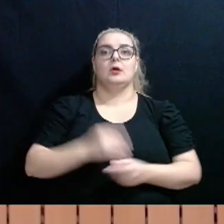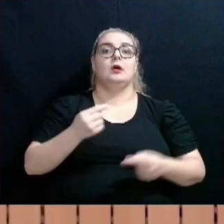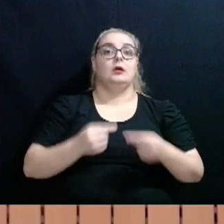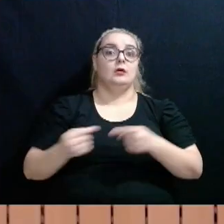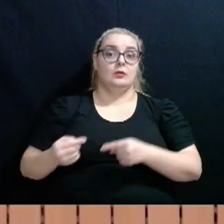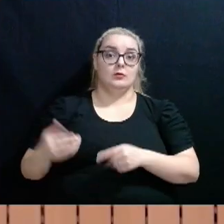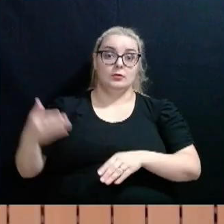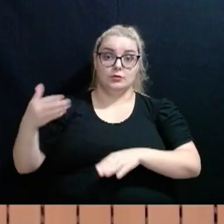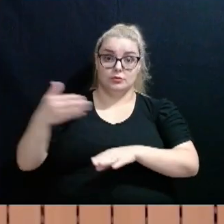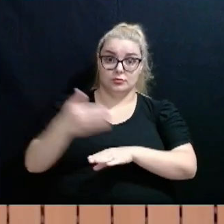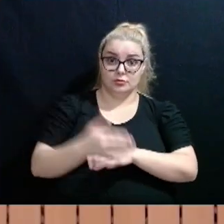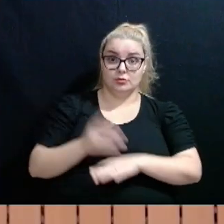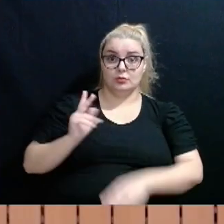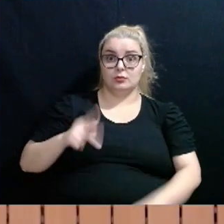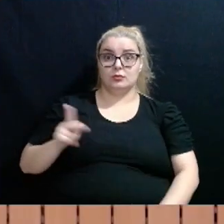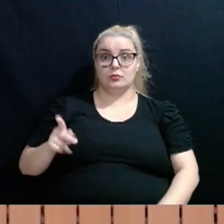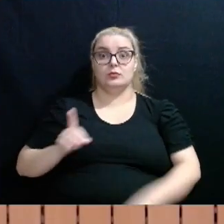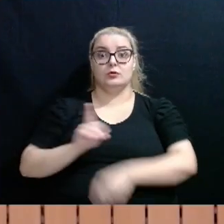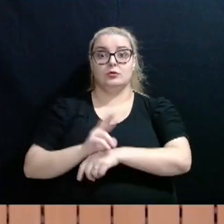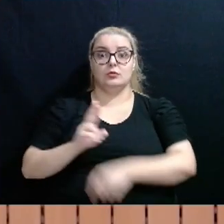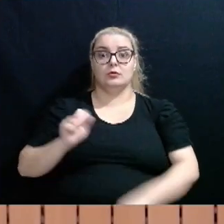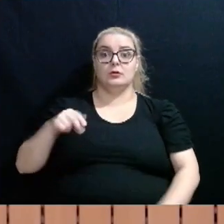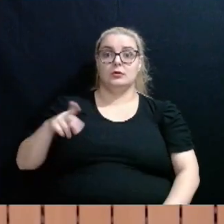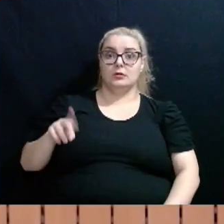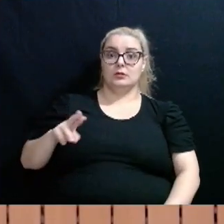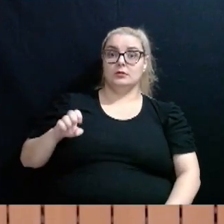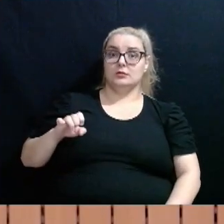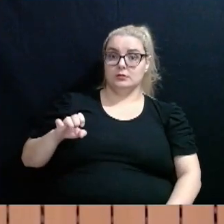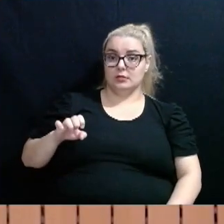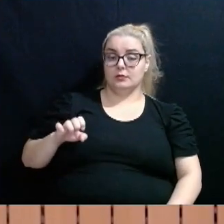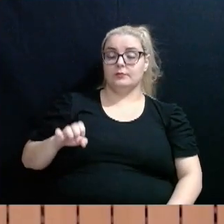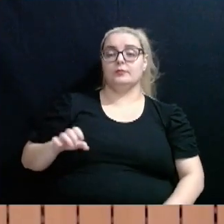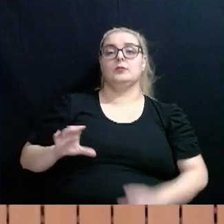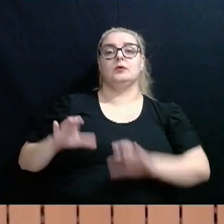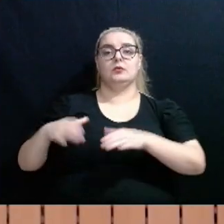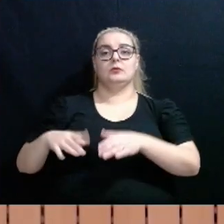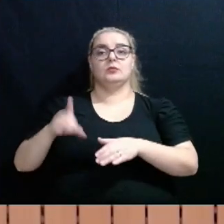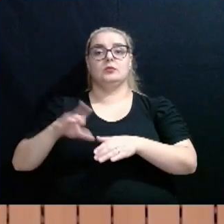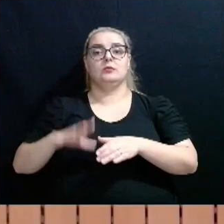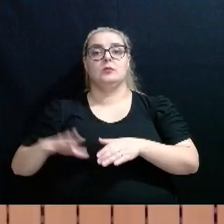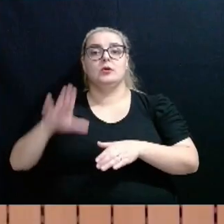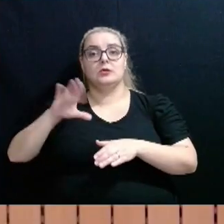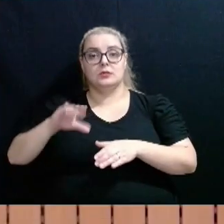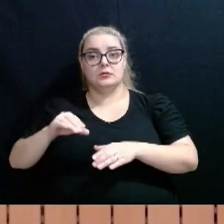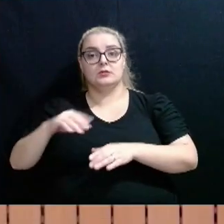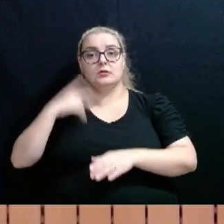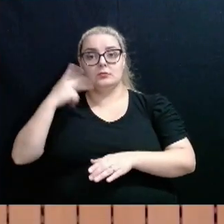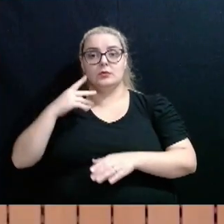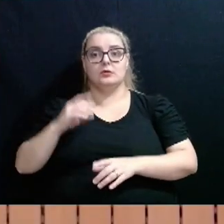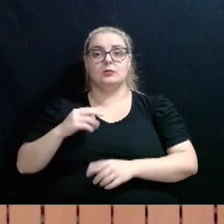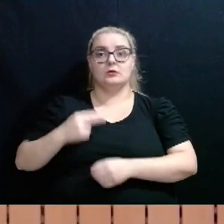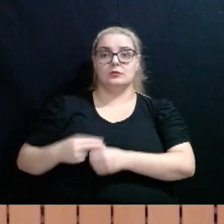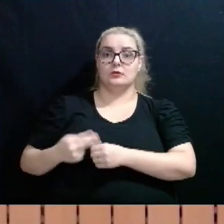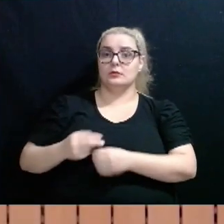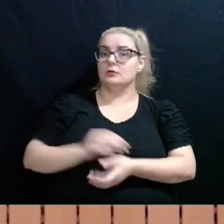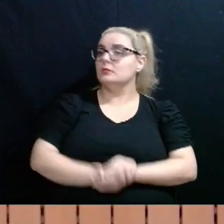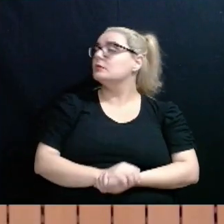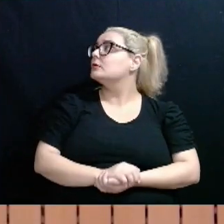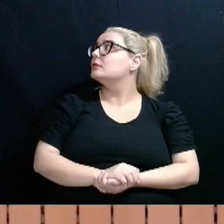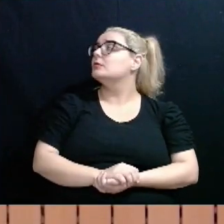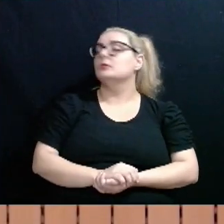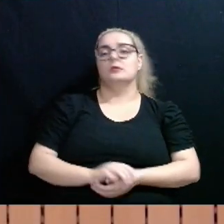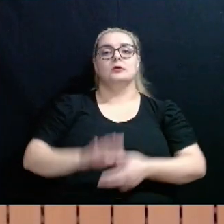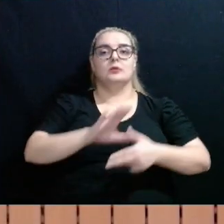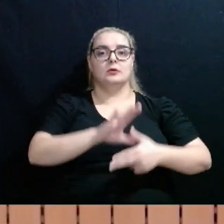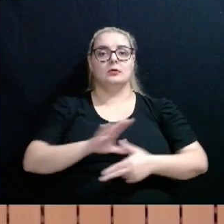do professor doutor André Caizeu, do Departamento de Ciência Política da Unicamp. O lugar que a América Latina ocupa aqui, né?